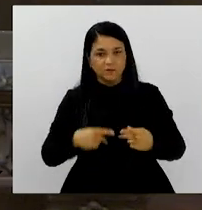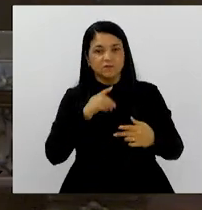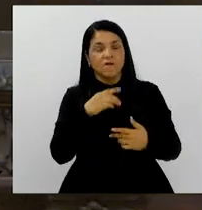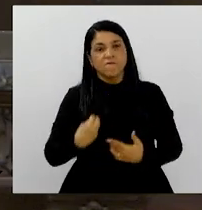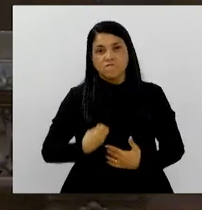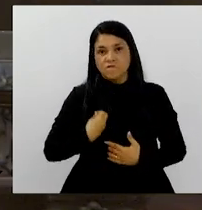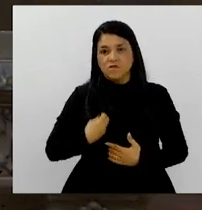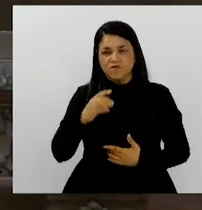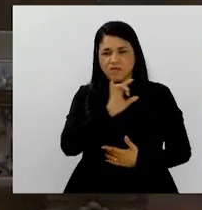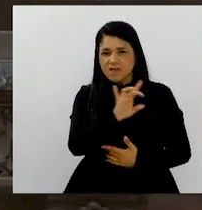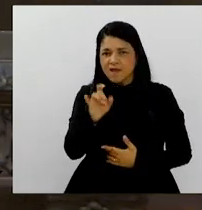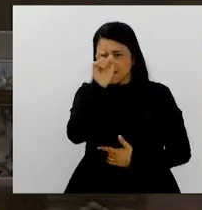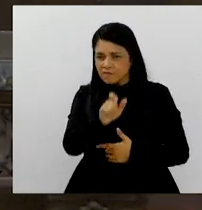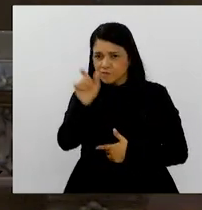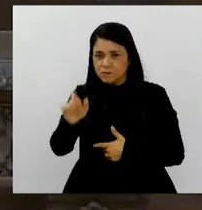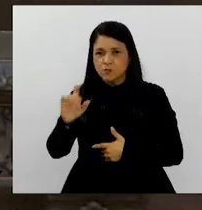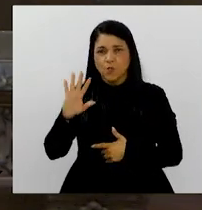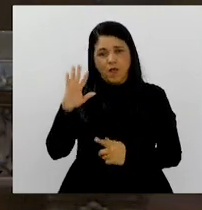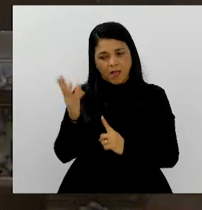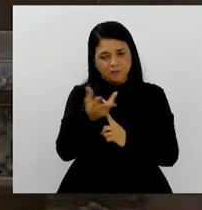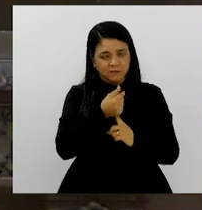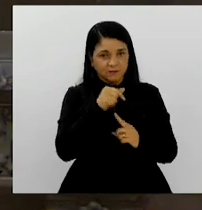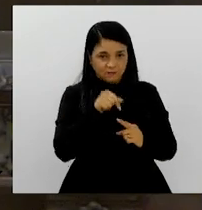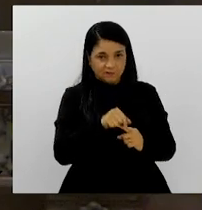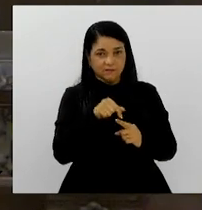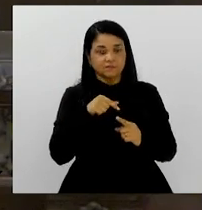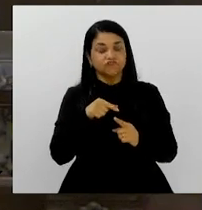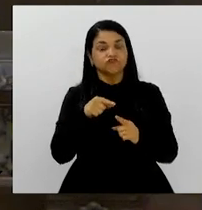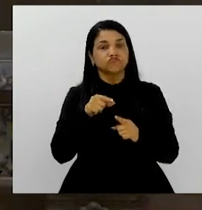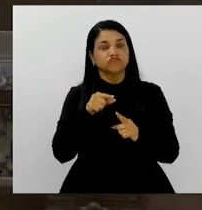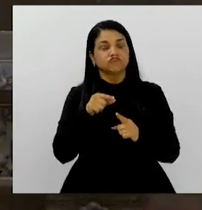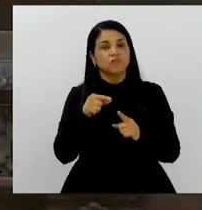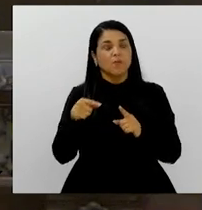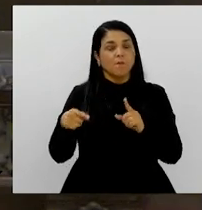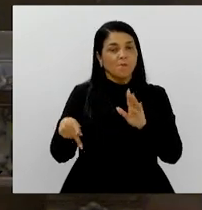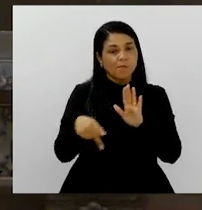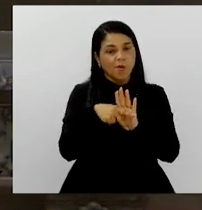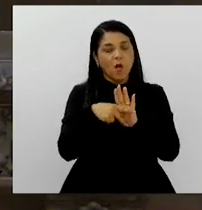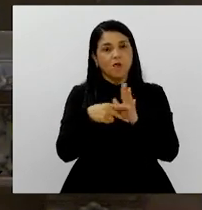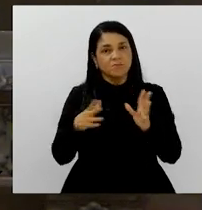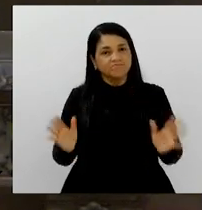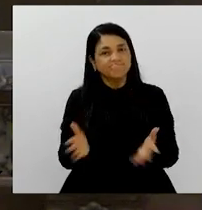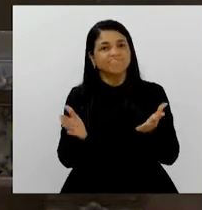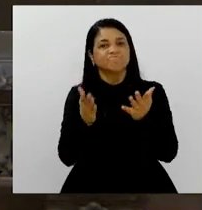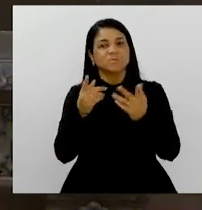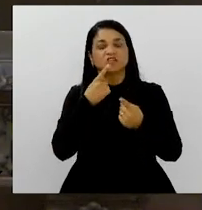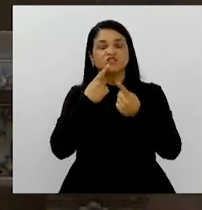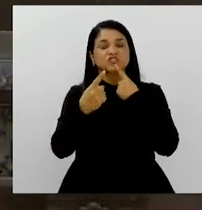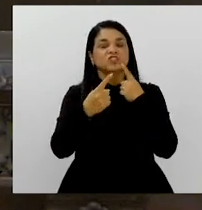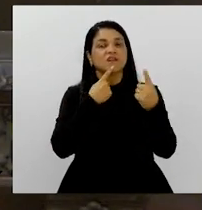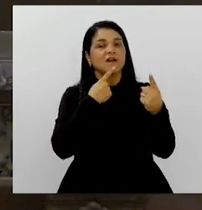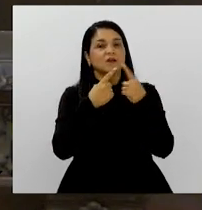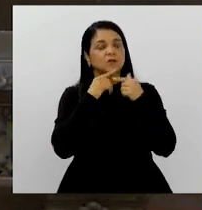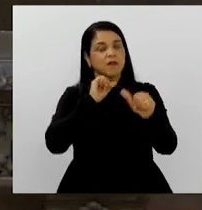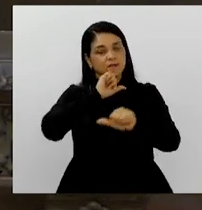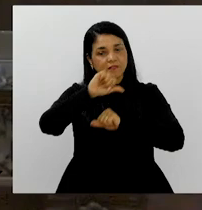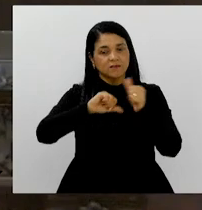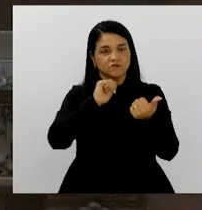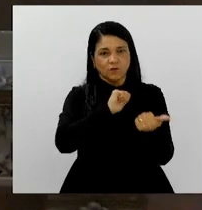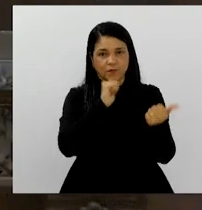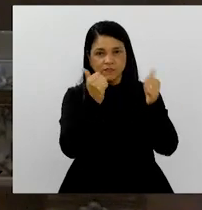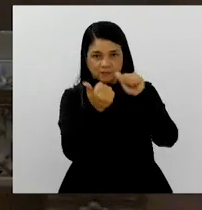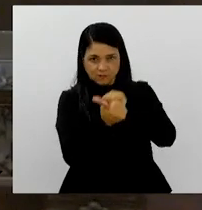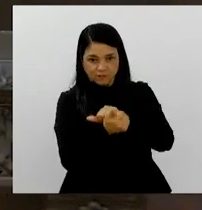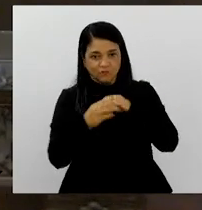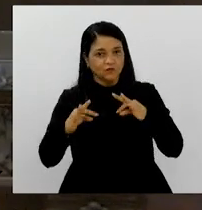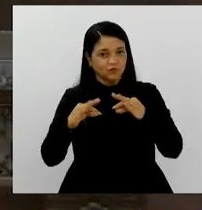agente cultural, que com sua arte promove o diálogo e a transformação.